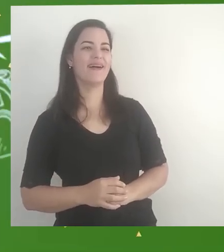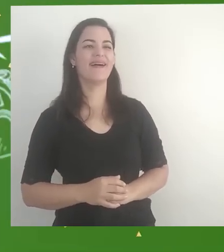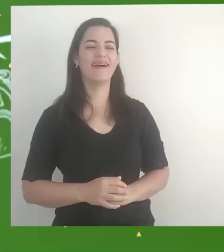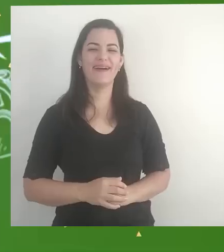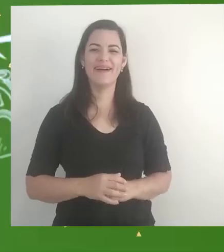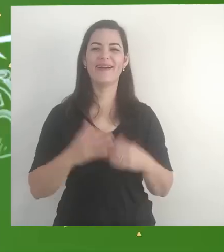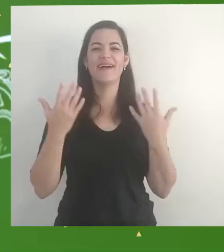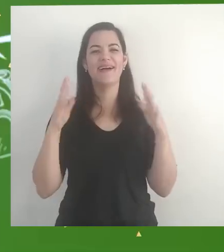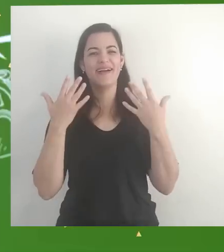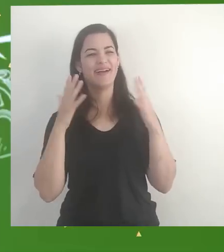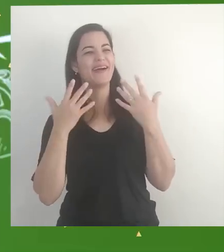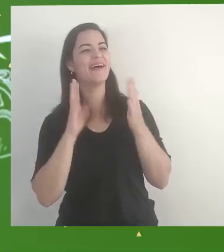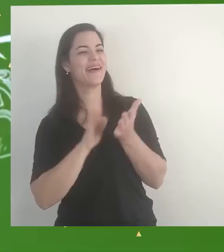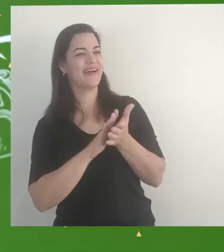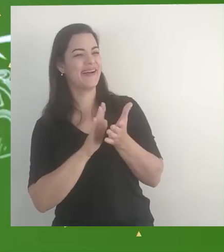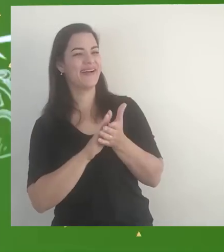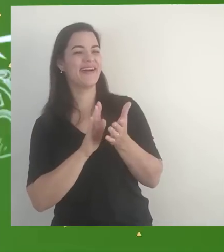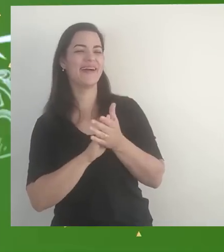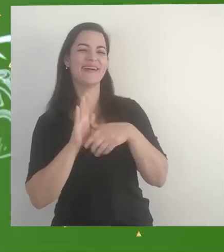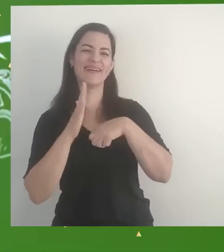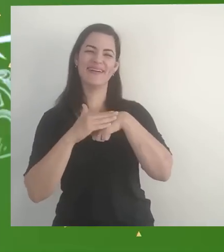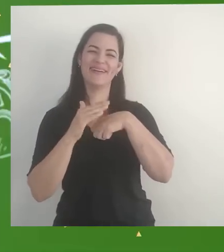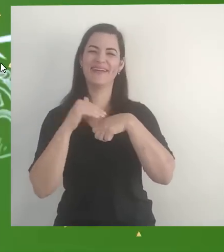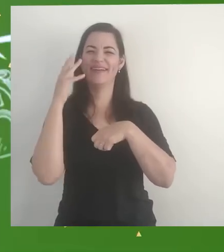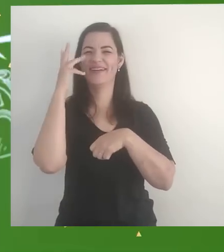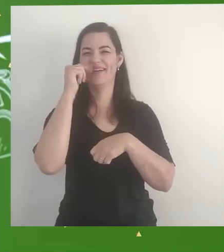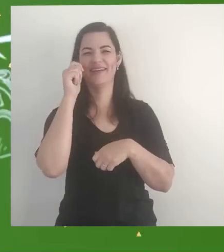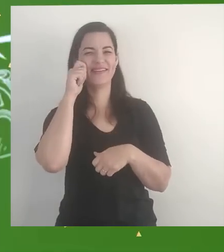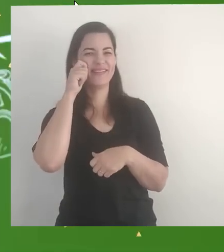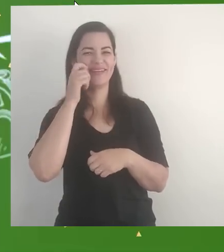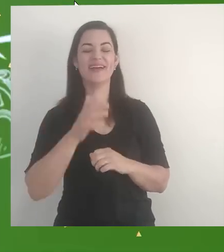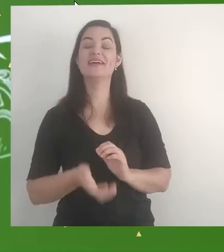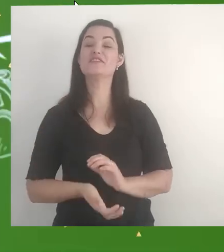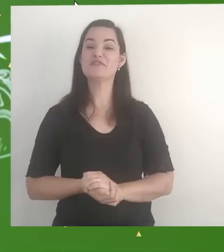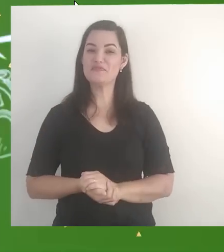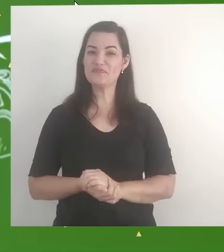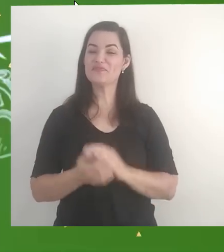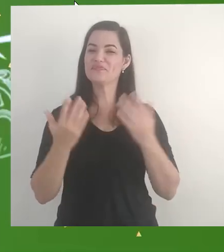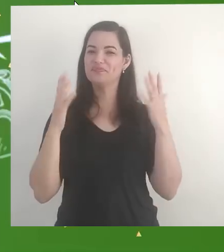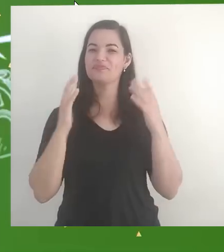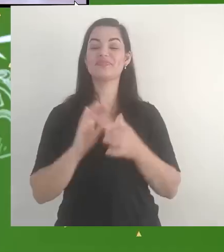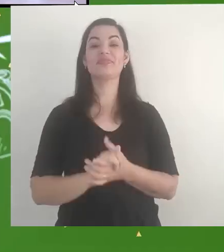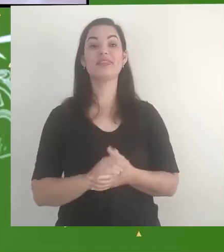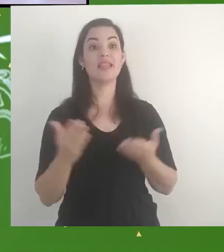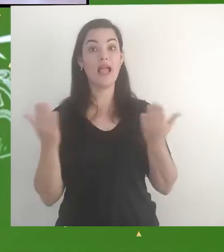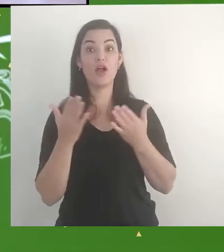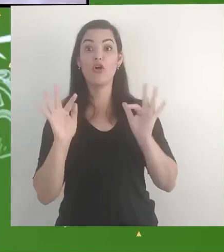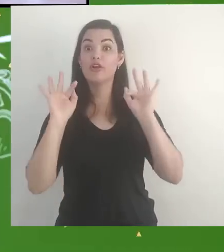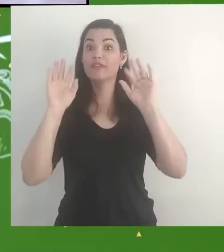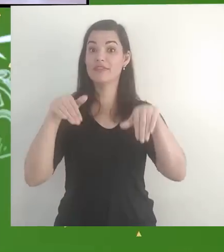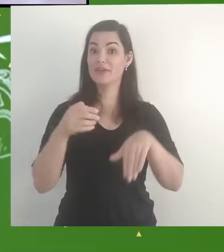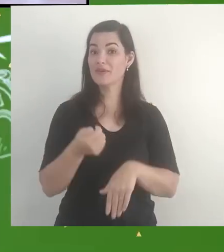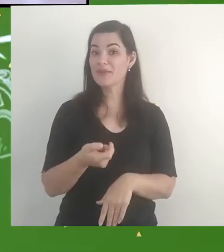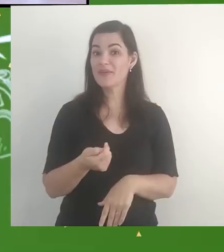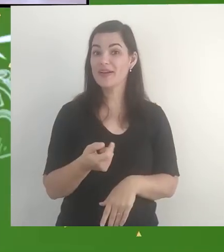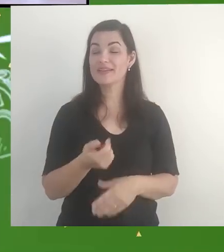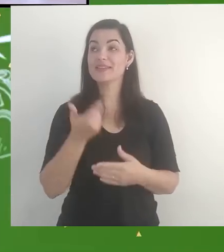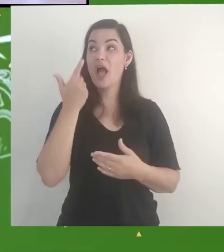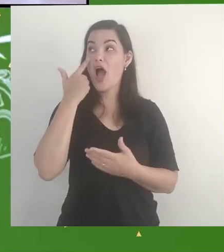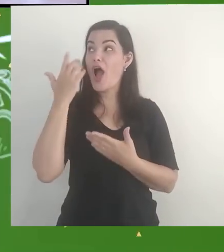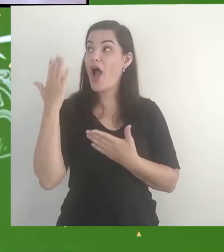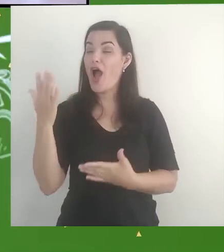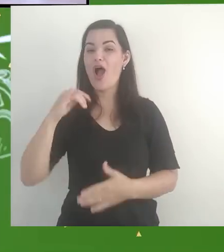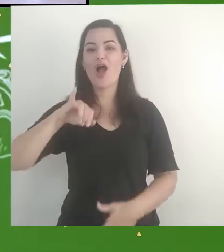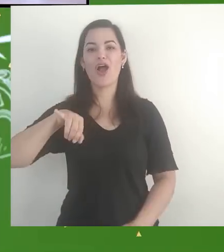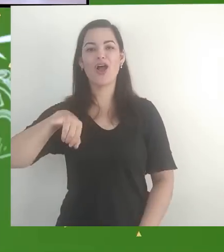Ai, Mariane, muito bem, super graciosa, parabéns, viu? Então vamos agora, para finalizar, Olha